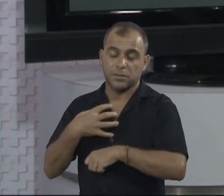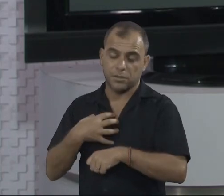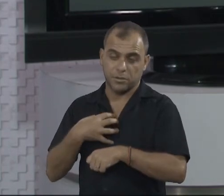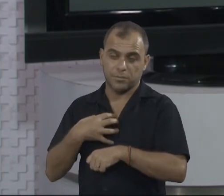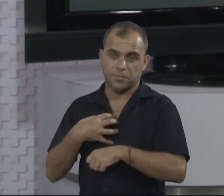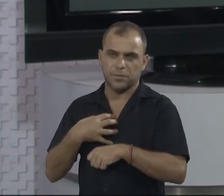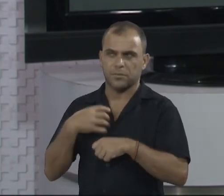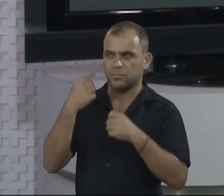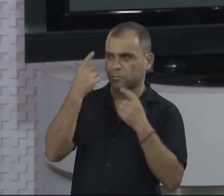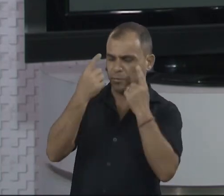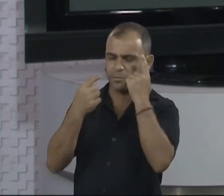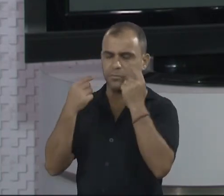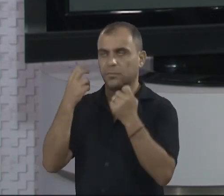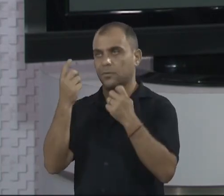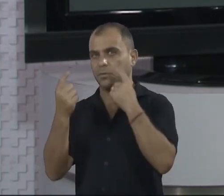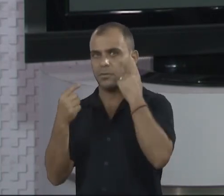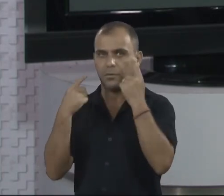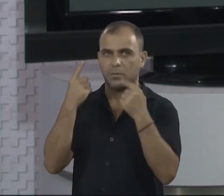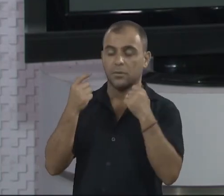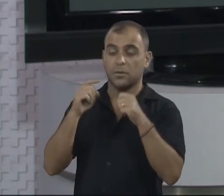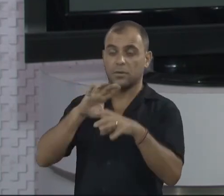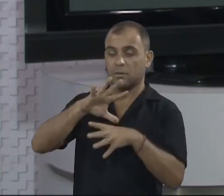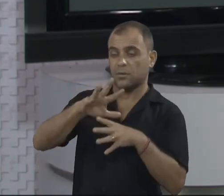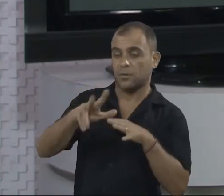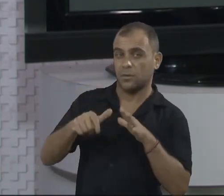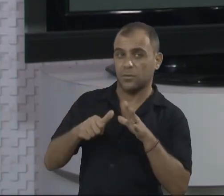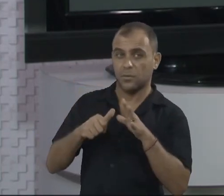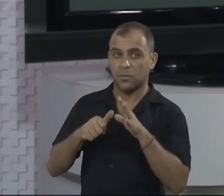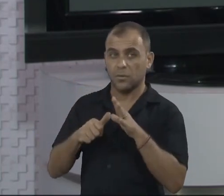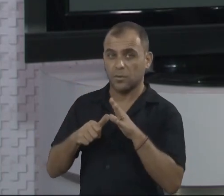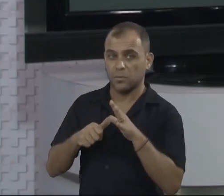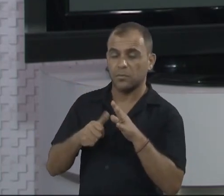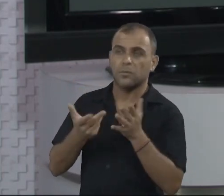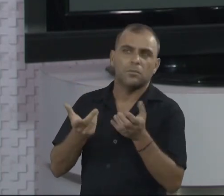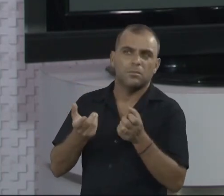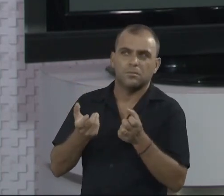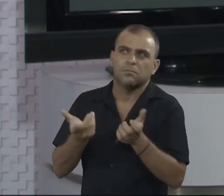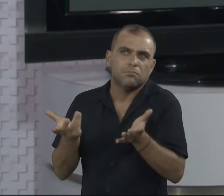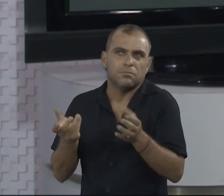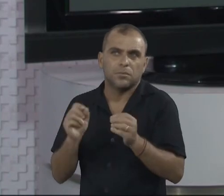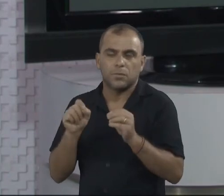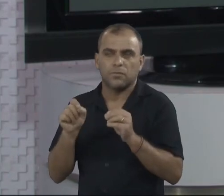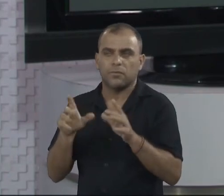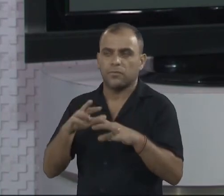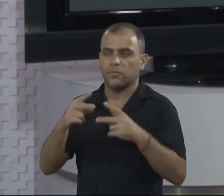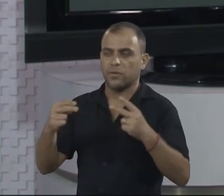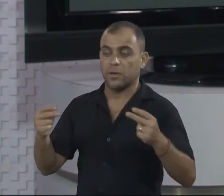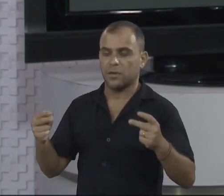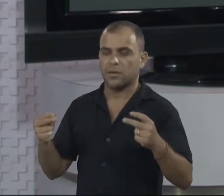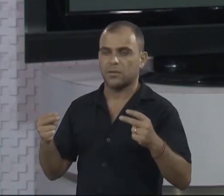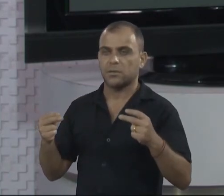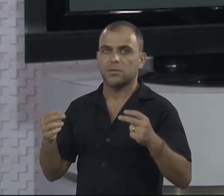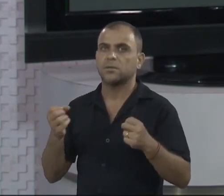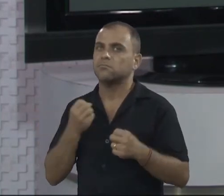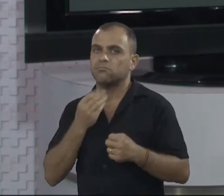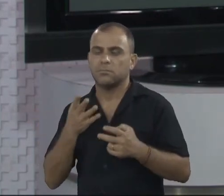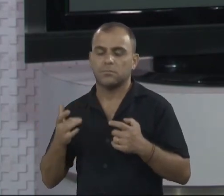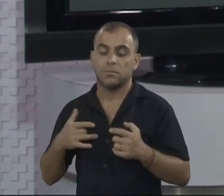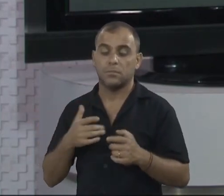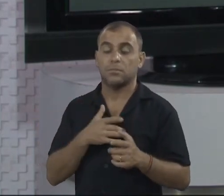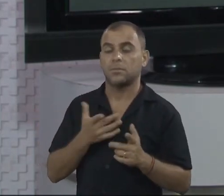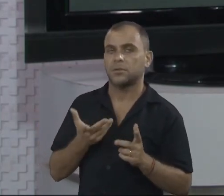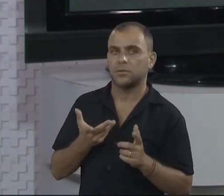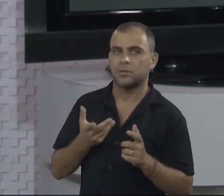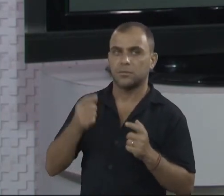E delírios também relacionados a roubos e perseguições. Então, são coisas que, de uma certa forma, não vão fazer bem para a